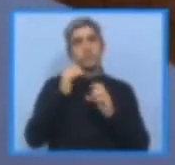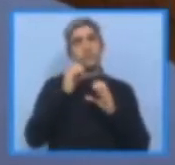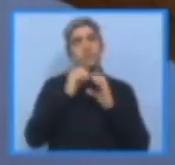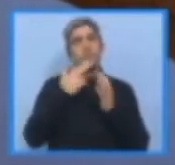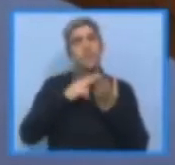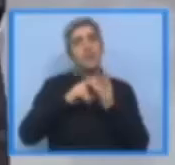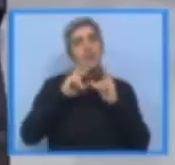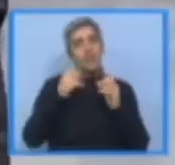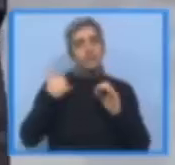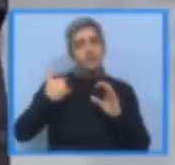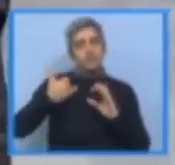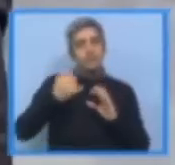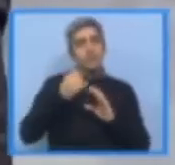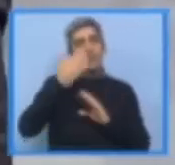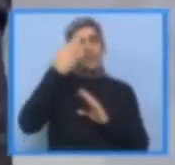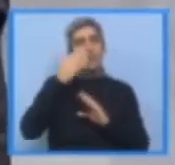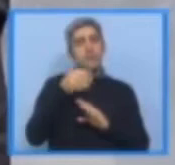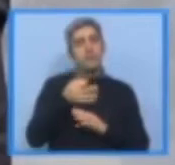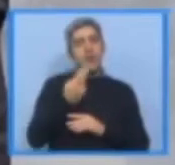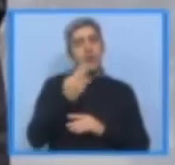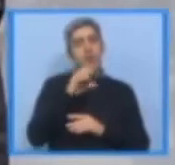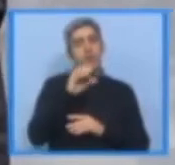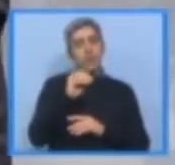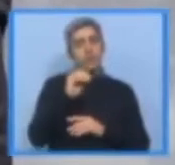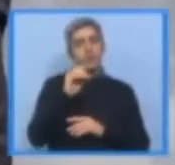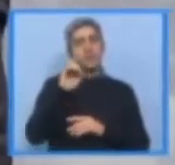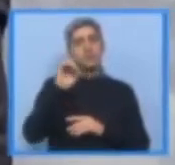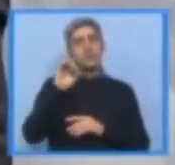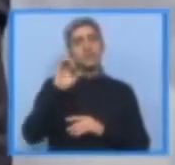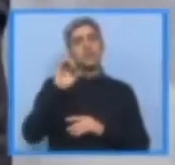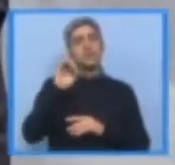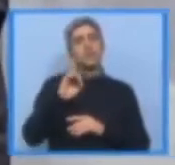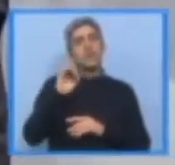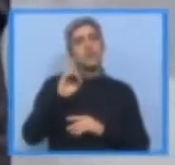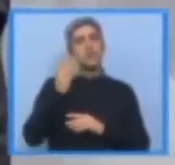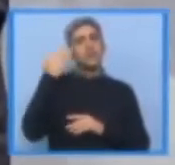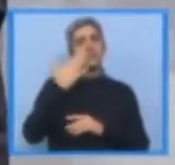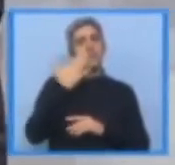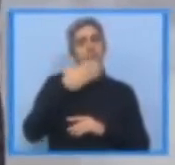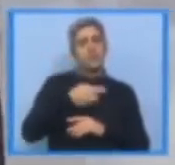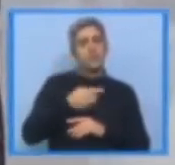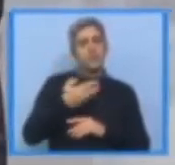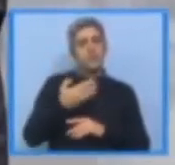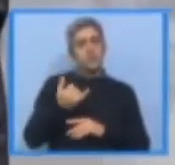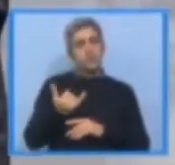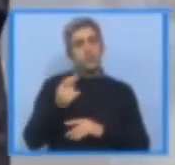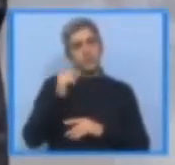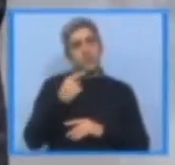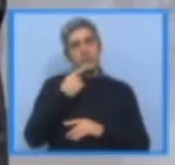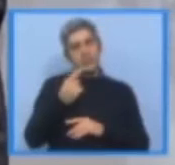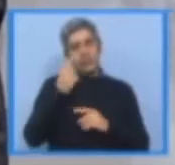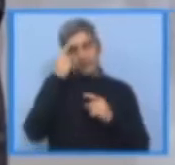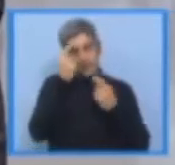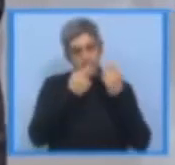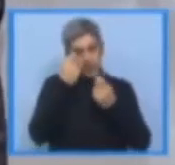tema da verdade, e ele até refere o primeiro, Paulo VI, que em 1972, ele próprio também nos desafia a